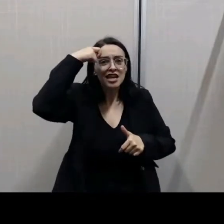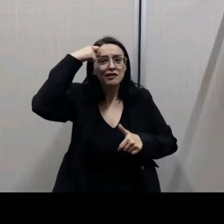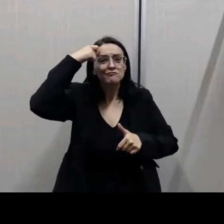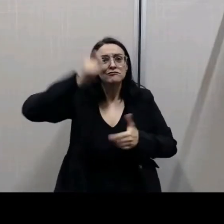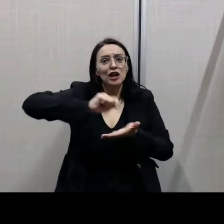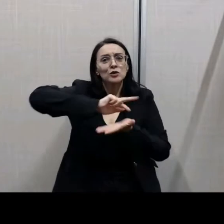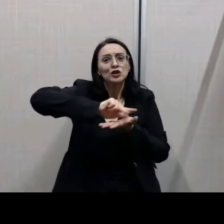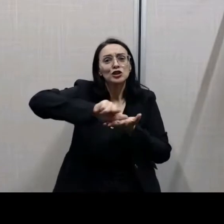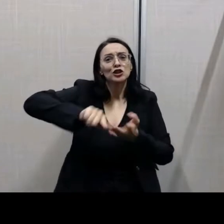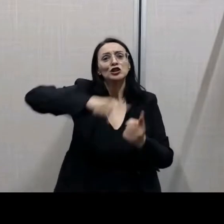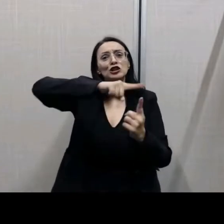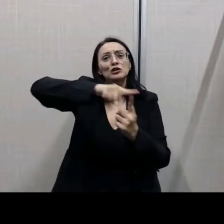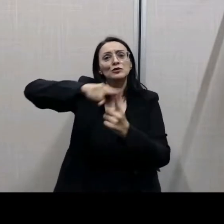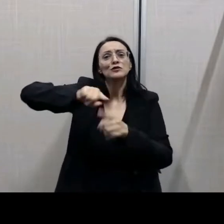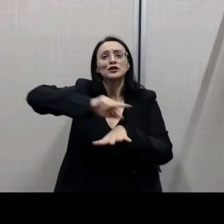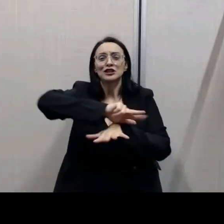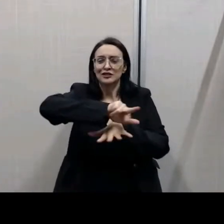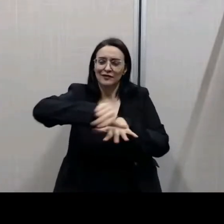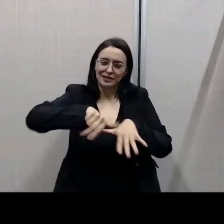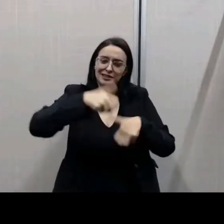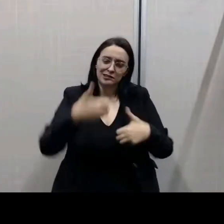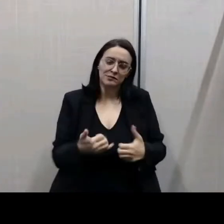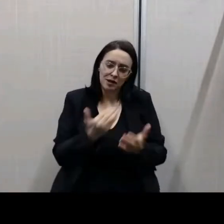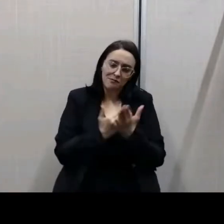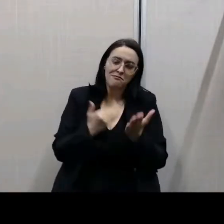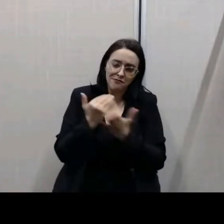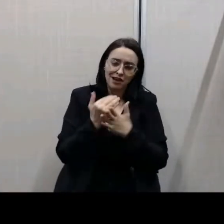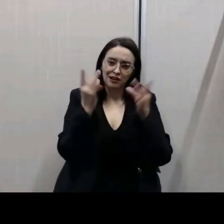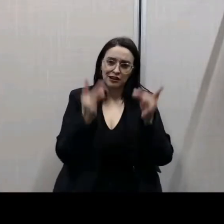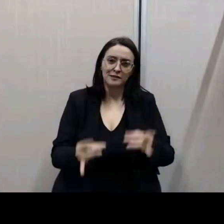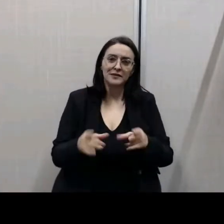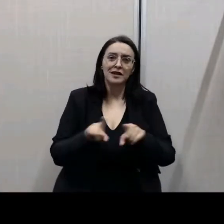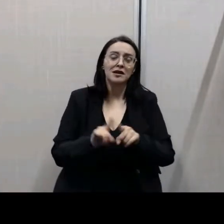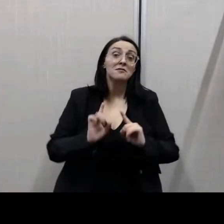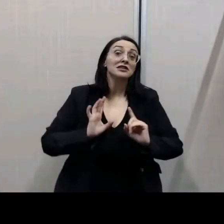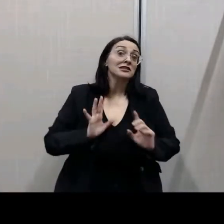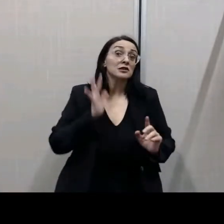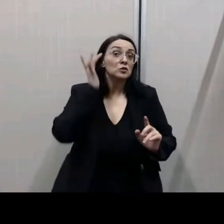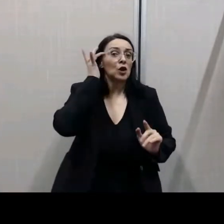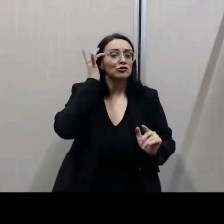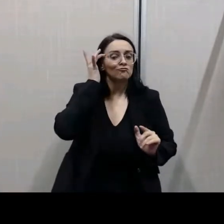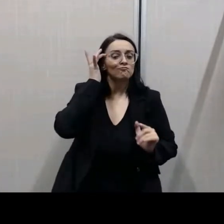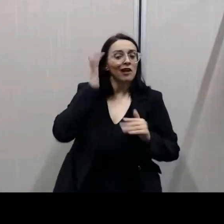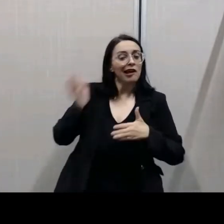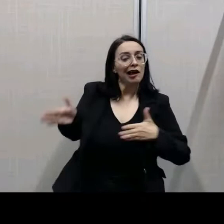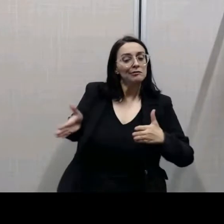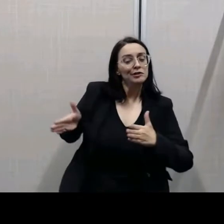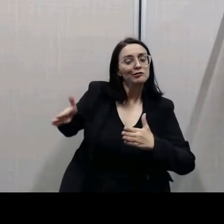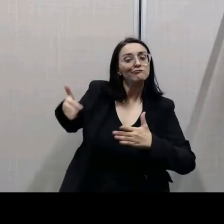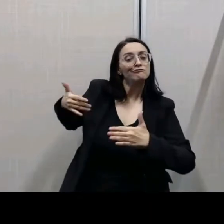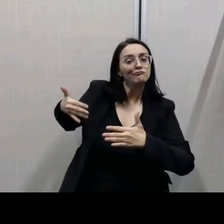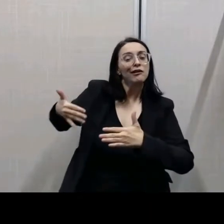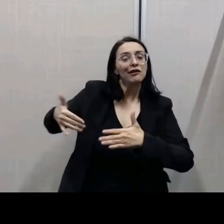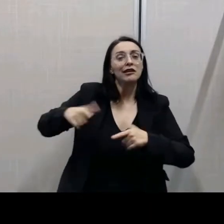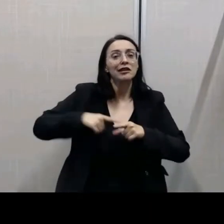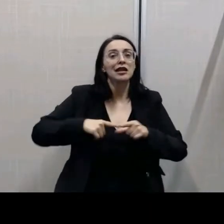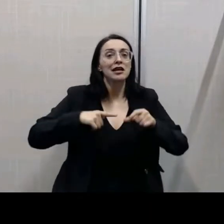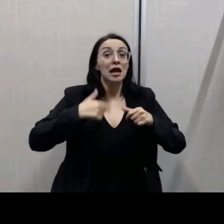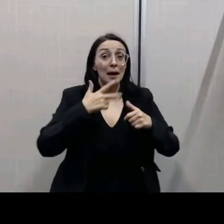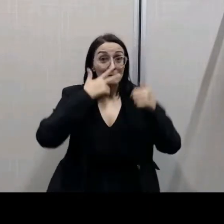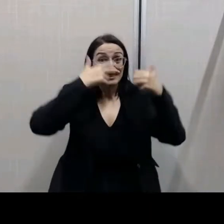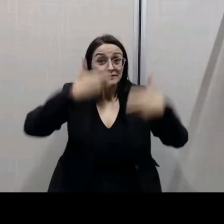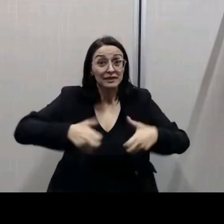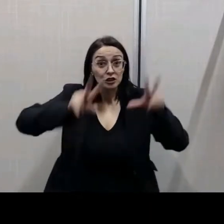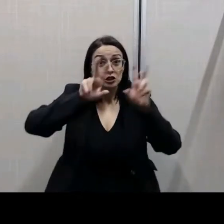todos os outros tipos de diversidade que eu vou falar daqui a pouco. Mas eu ainda acho que a gente tem um longo caminho. E falar sobre isso é um passo